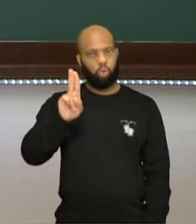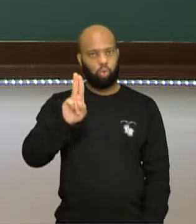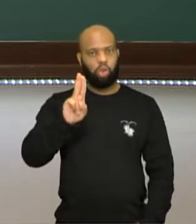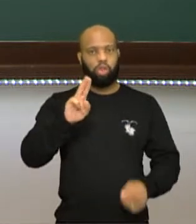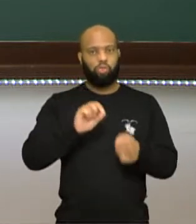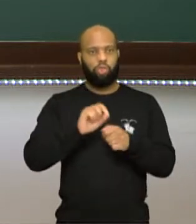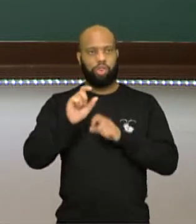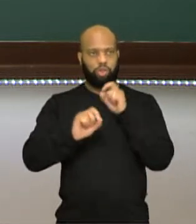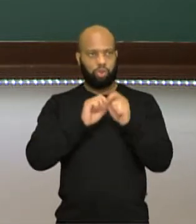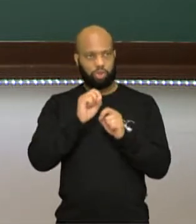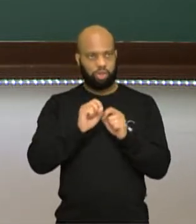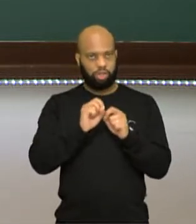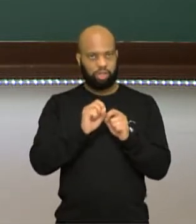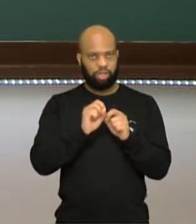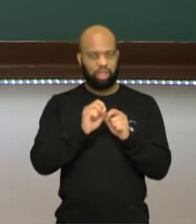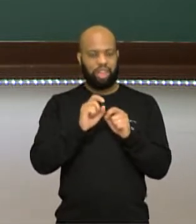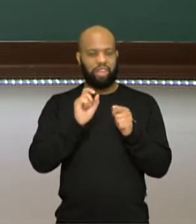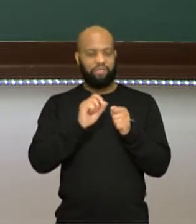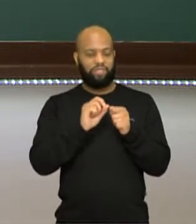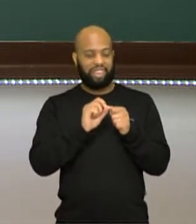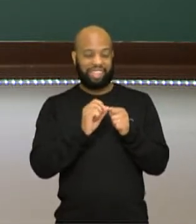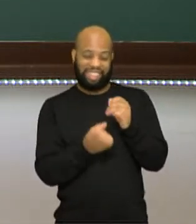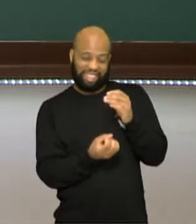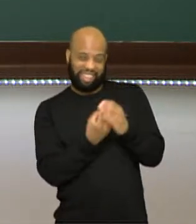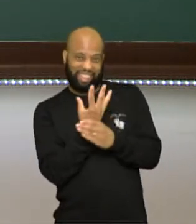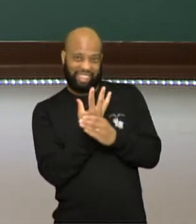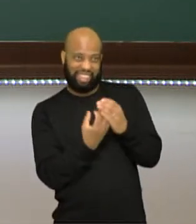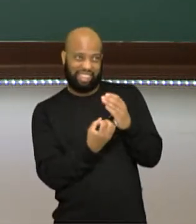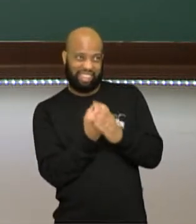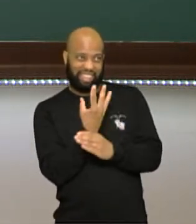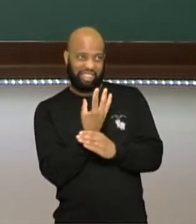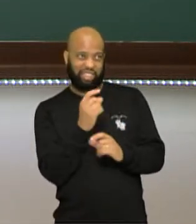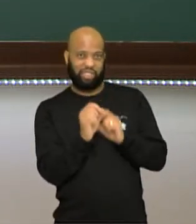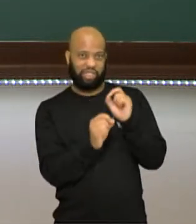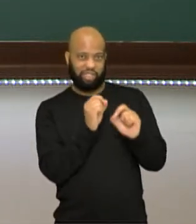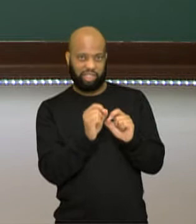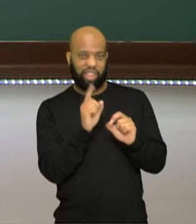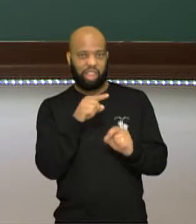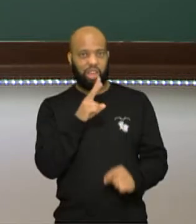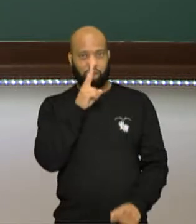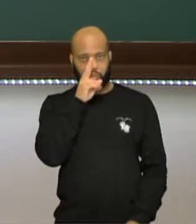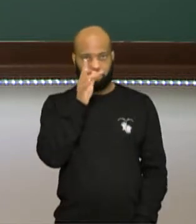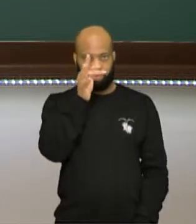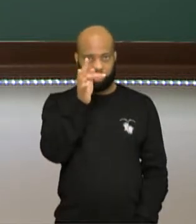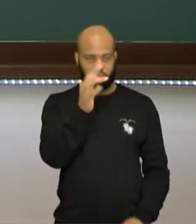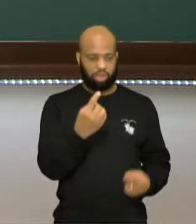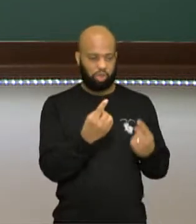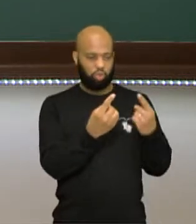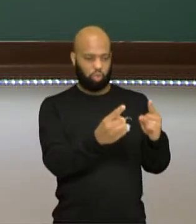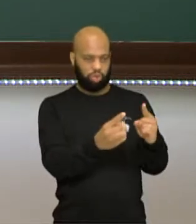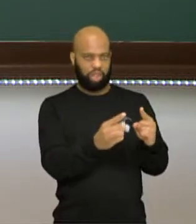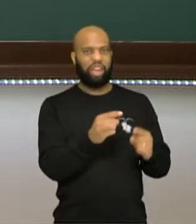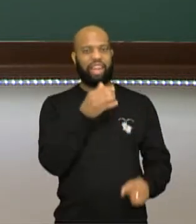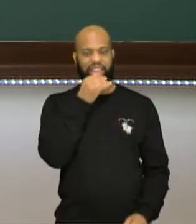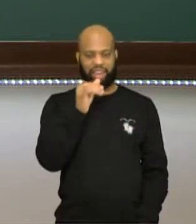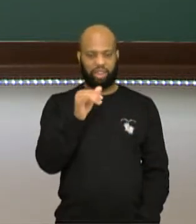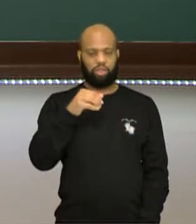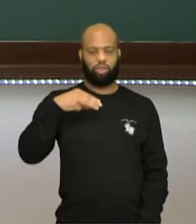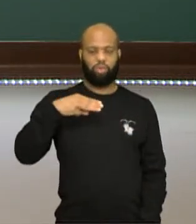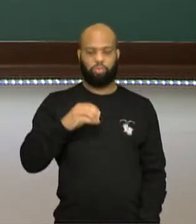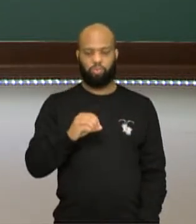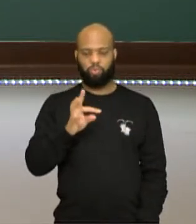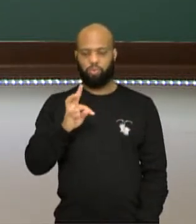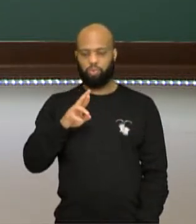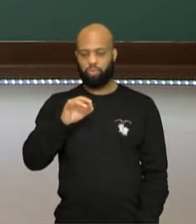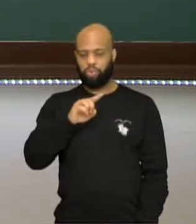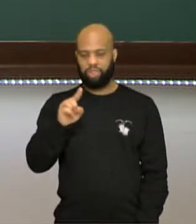cria uma conta atenção o melhor do termo seria uma força contra eletromotriz Num circuito